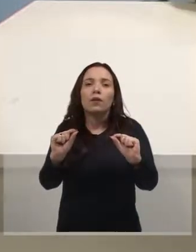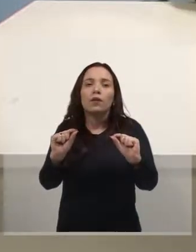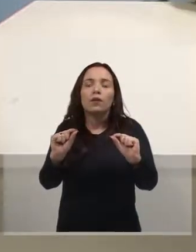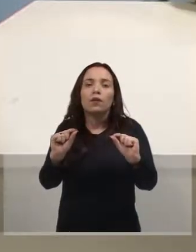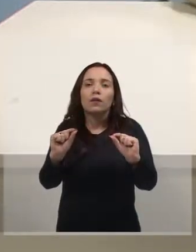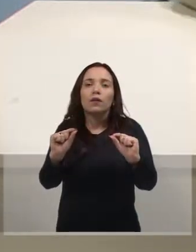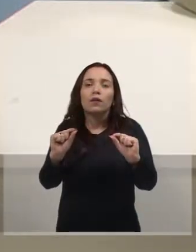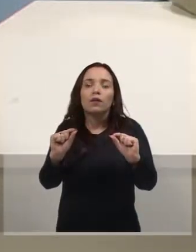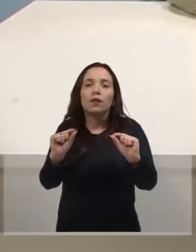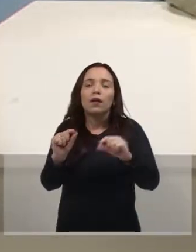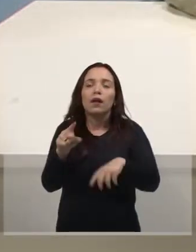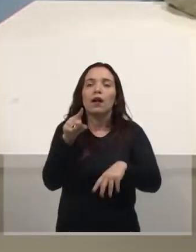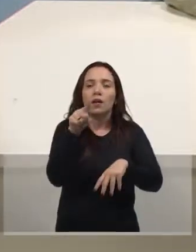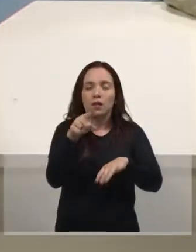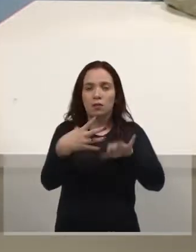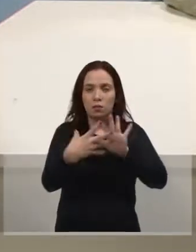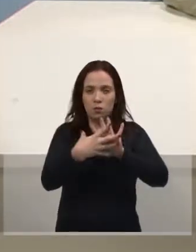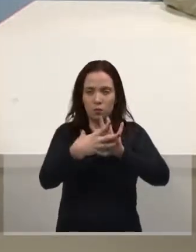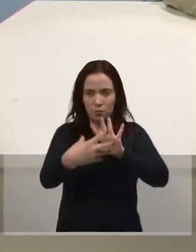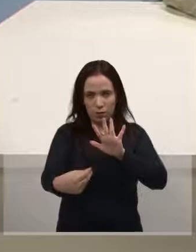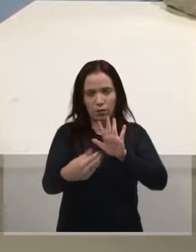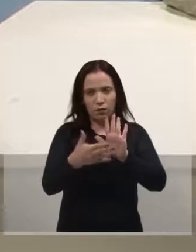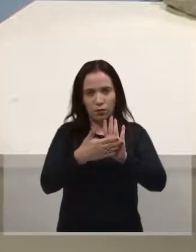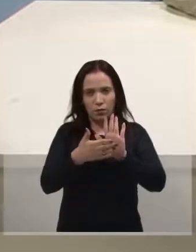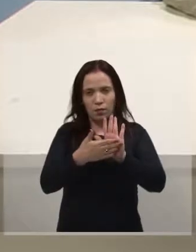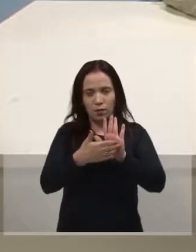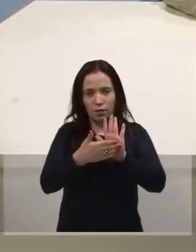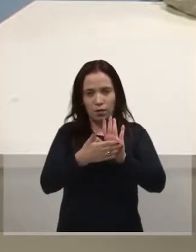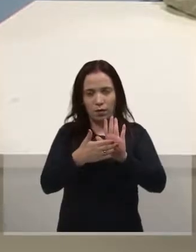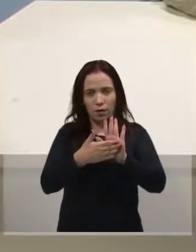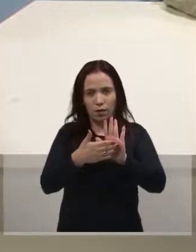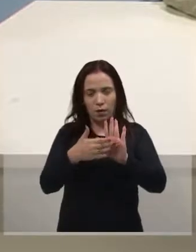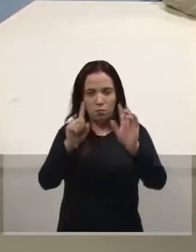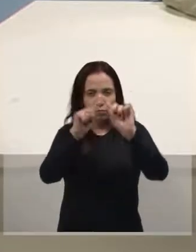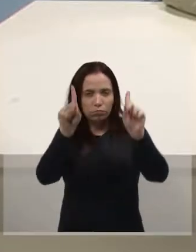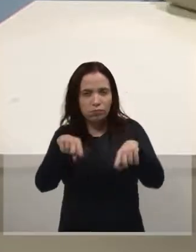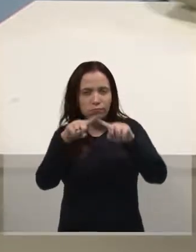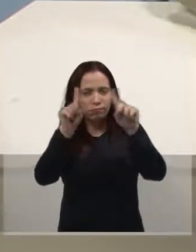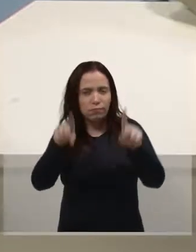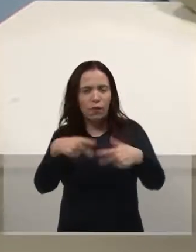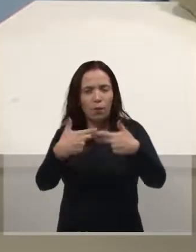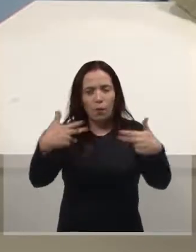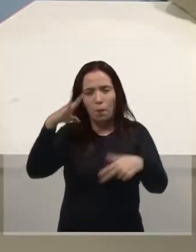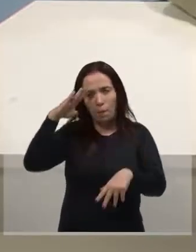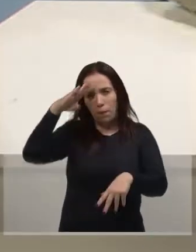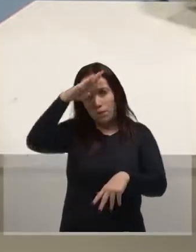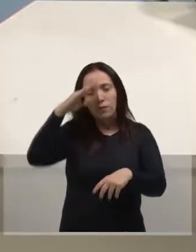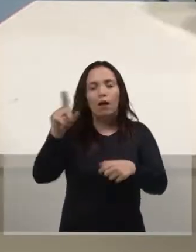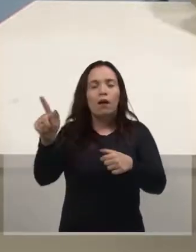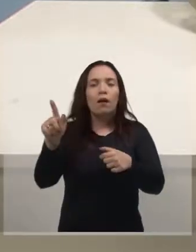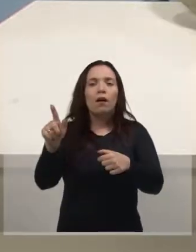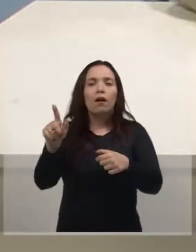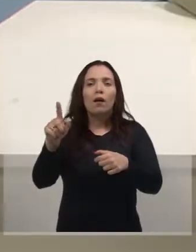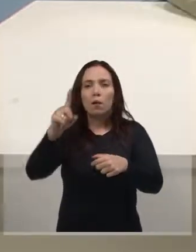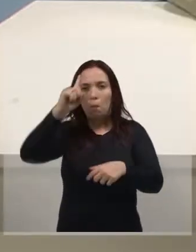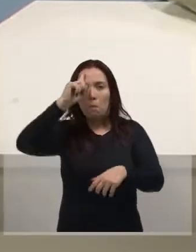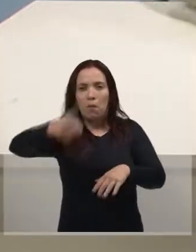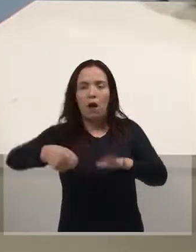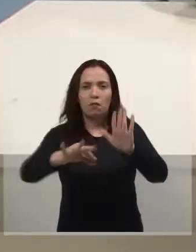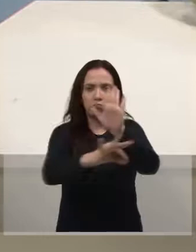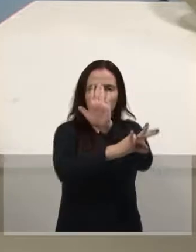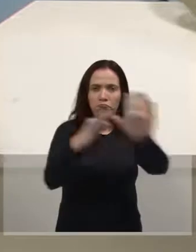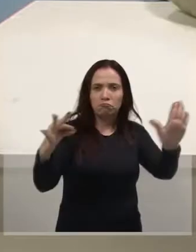esse modelo, né, essa atitude do presidente Jair Bolsonaro de pautar, de mandar o decreto,